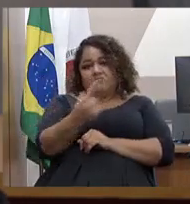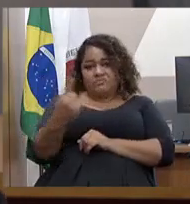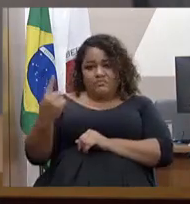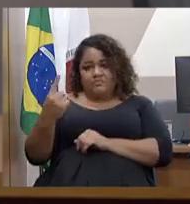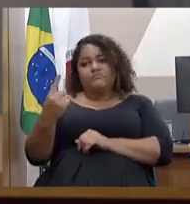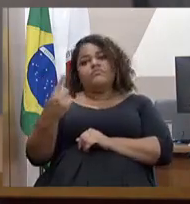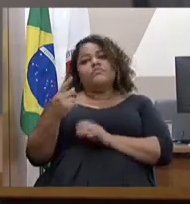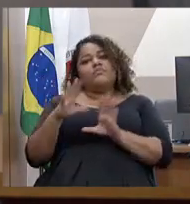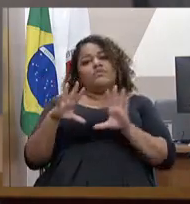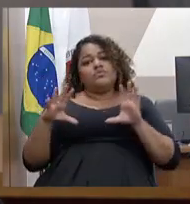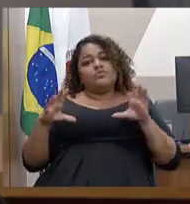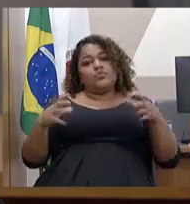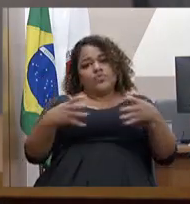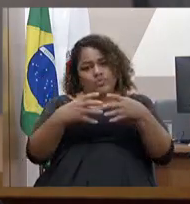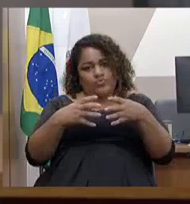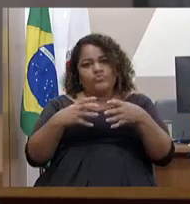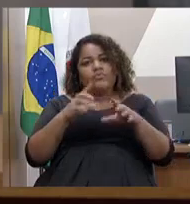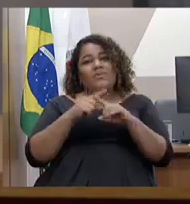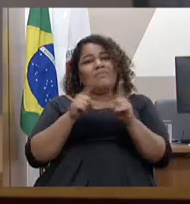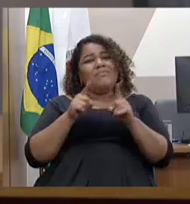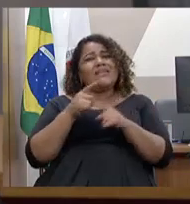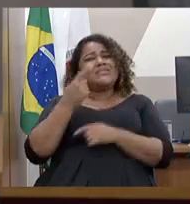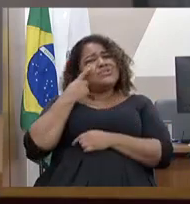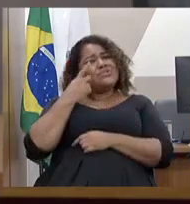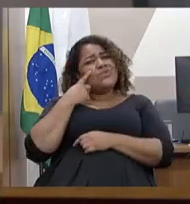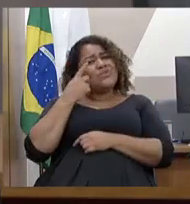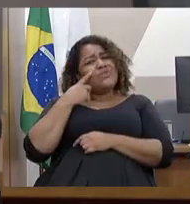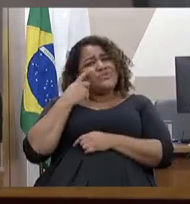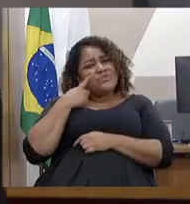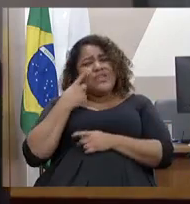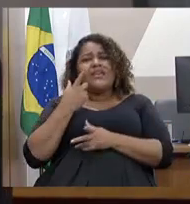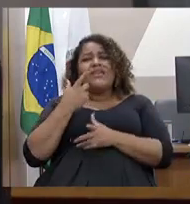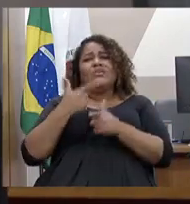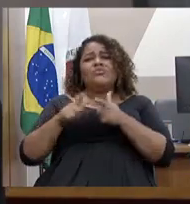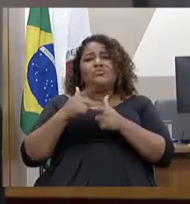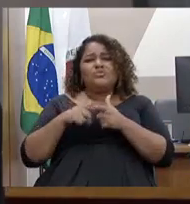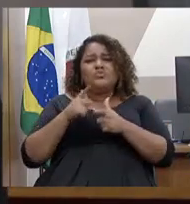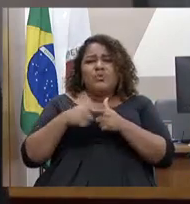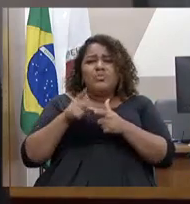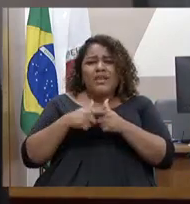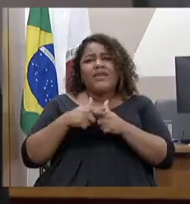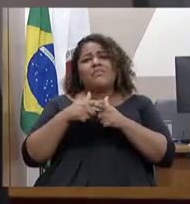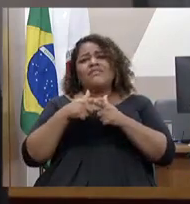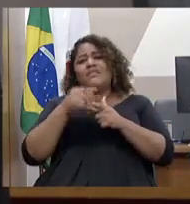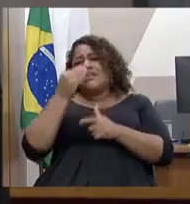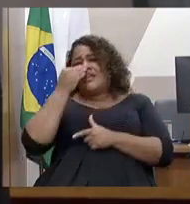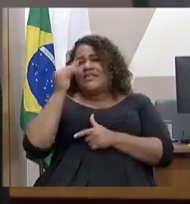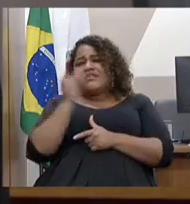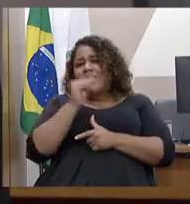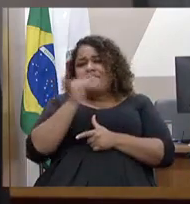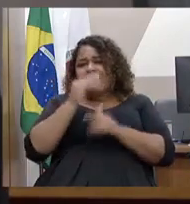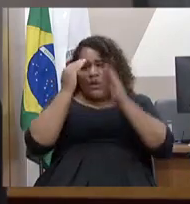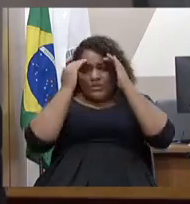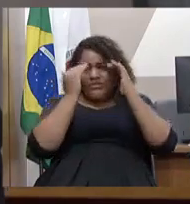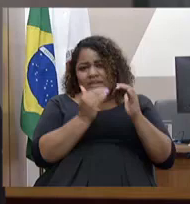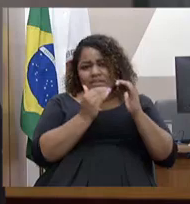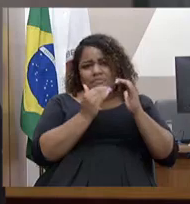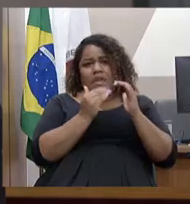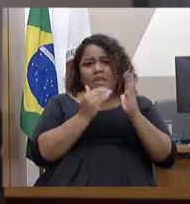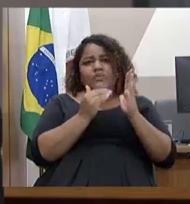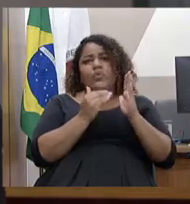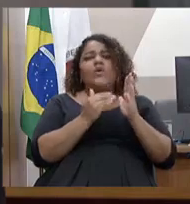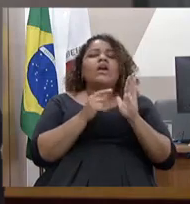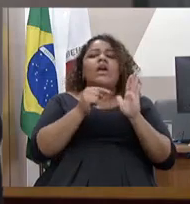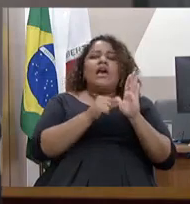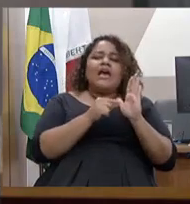conjunto mas o que a gente verifica aqui é que as mazelas da questão do desrespeito a condição do Trabalhador é gigante em qualquer setor seja